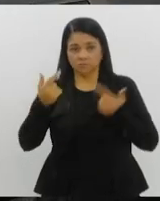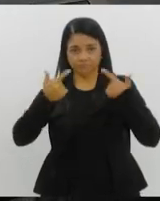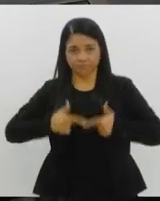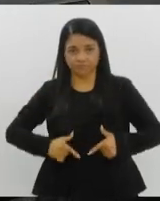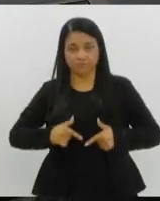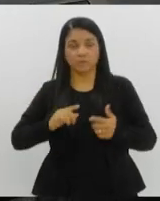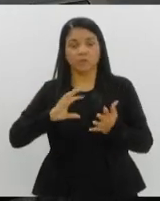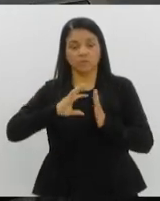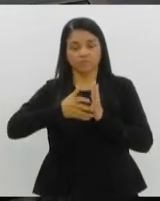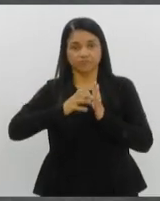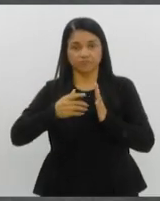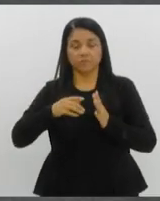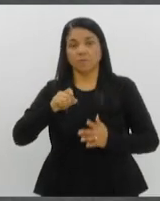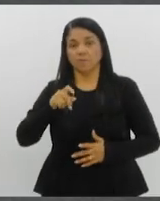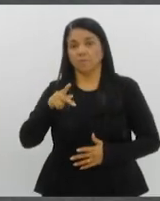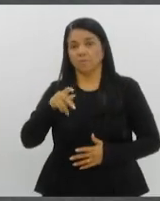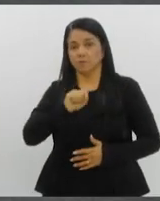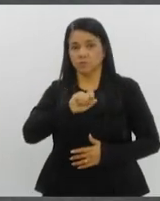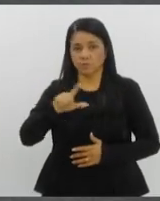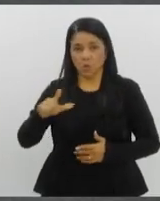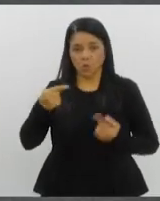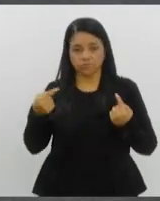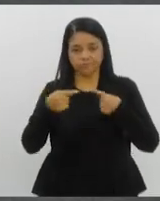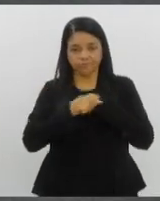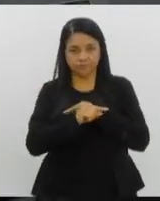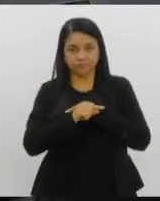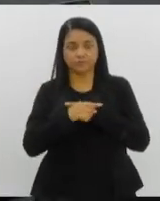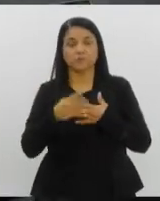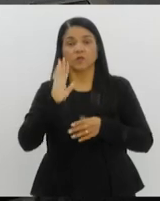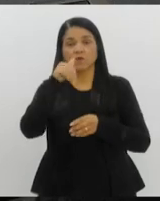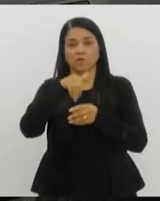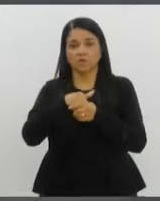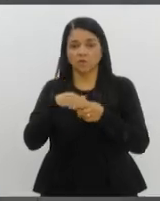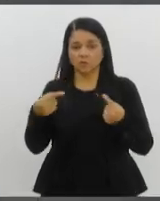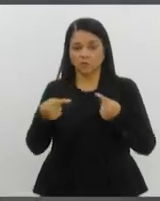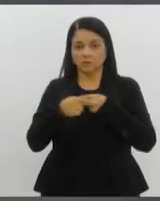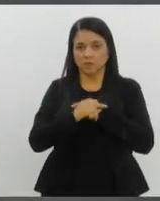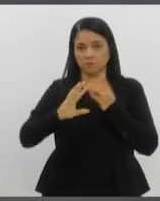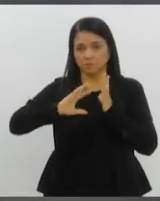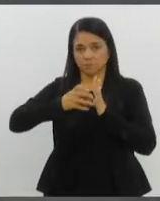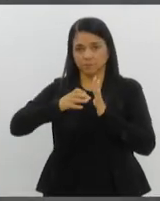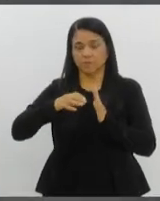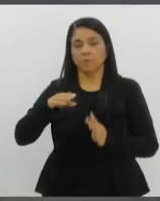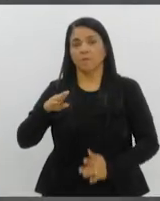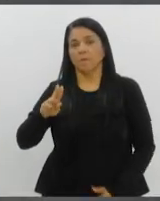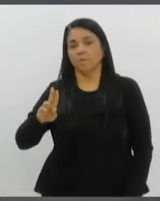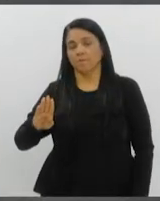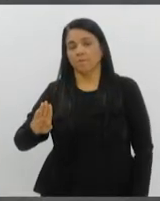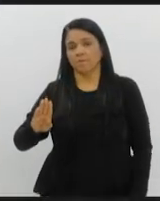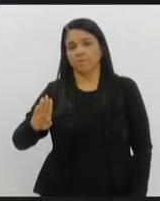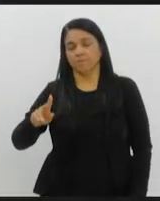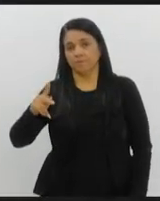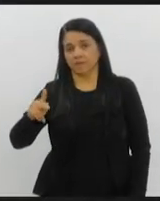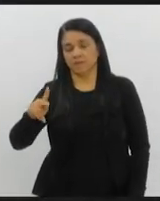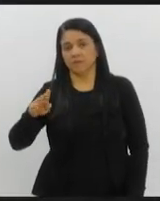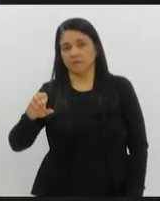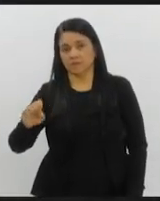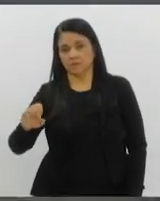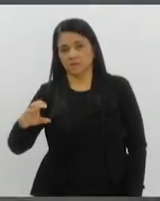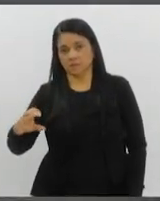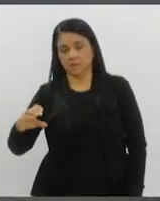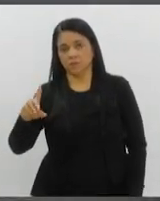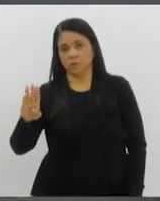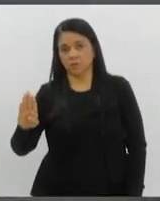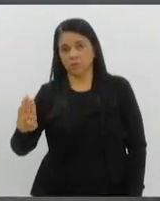Presidente, gostaria de consignar o voto contrário. Abstenção, Marina, MST. Contrário da bancada do PCdoB, em virtude dos PCdoB é contrário.